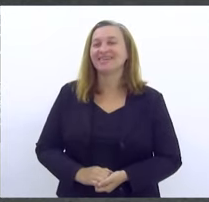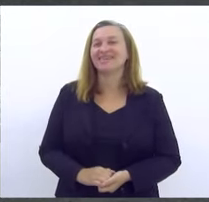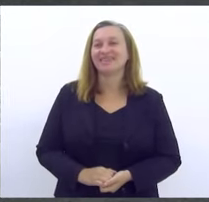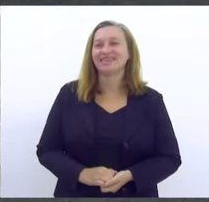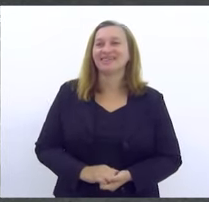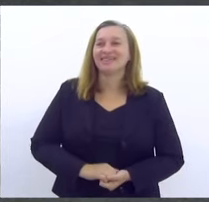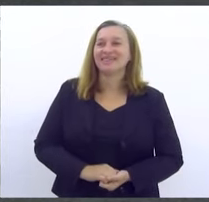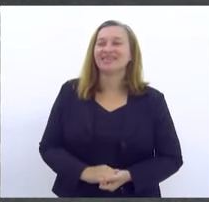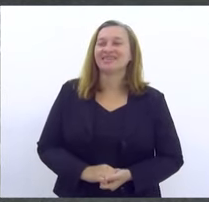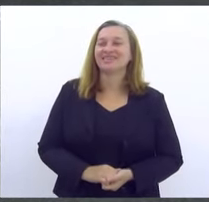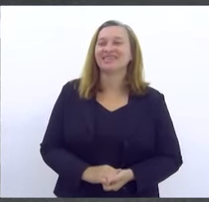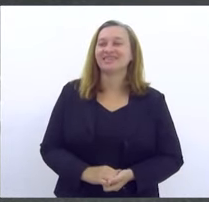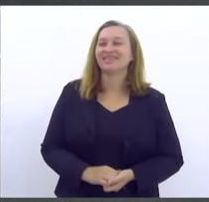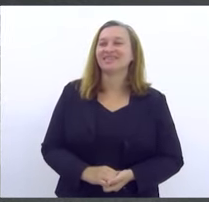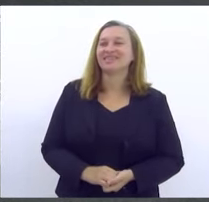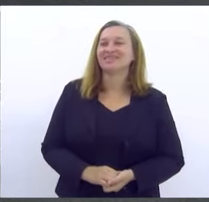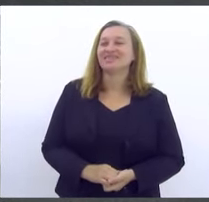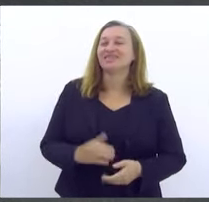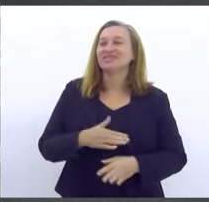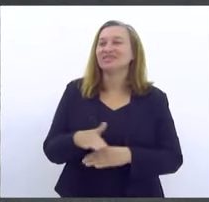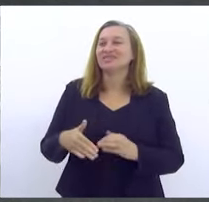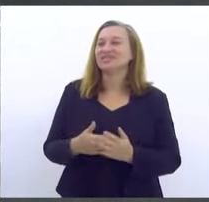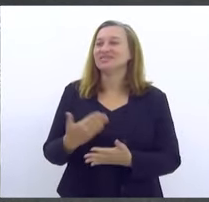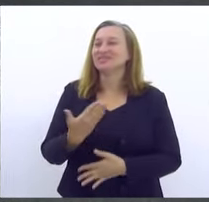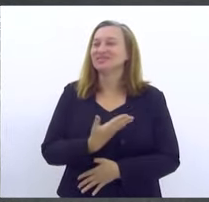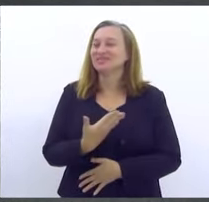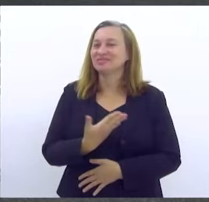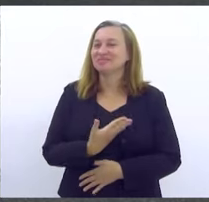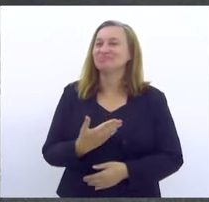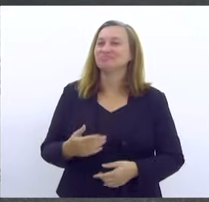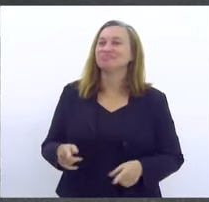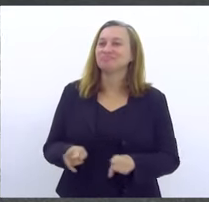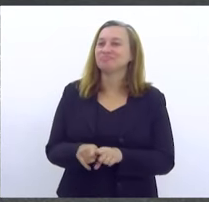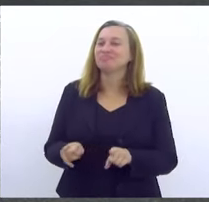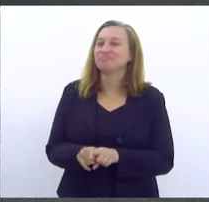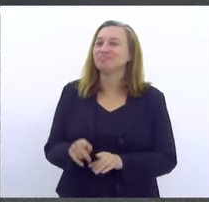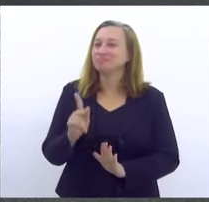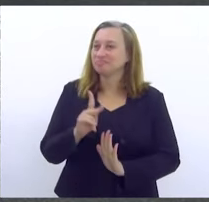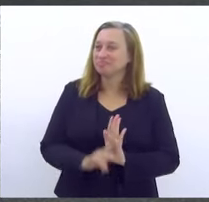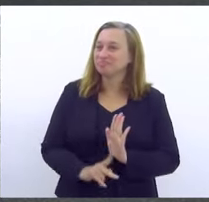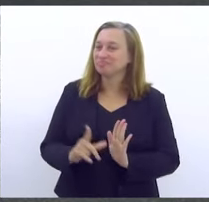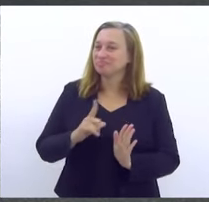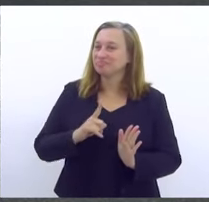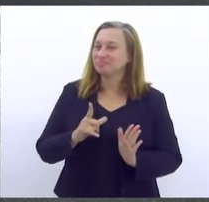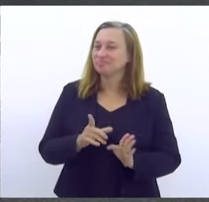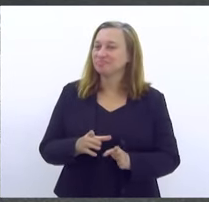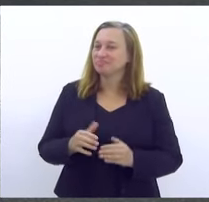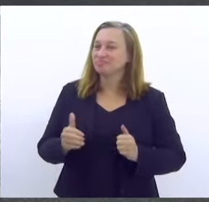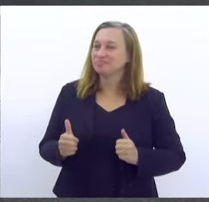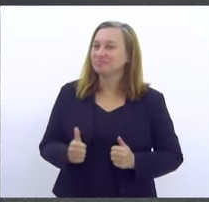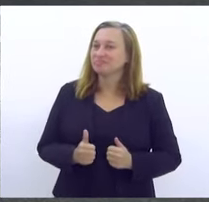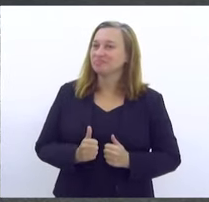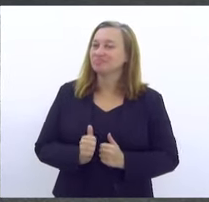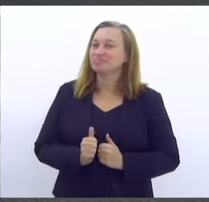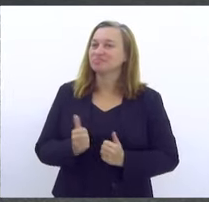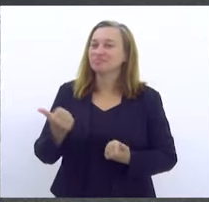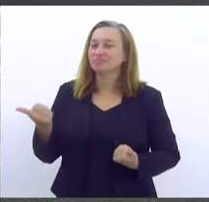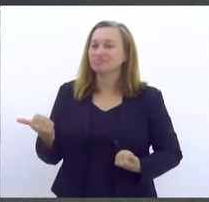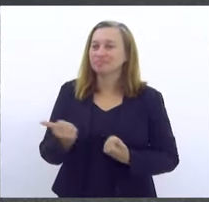aqui por todos os nossos colegas da Assembleia. Projeto esse que teve o auxílio